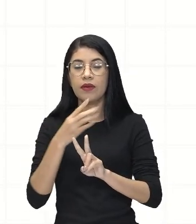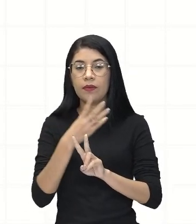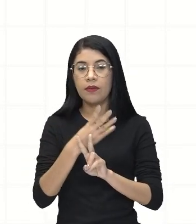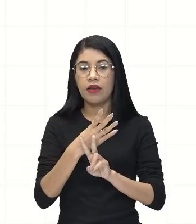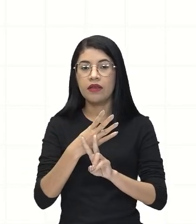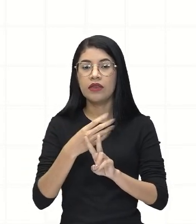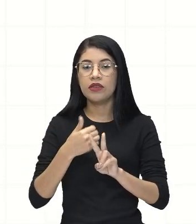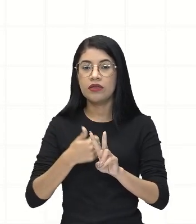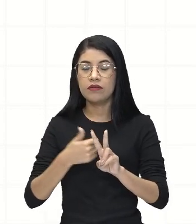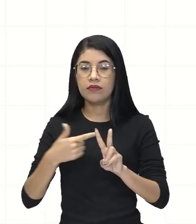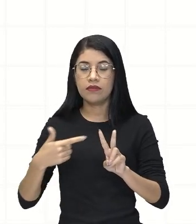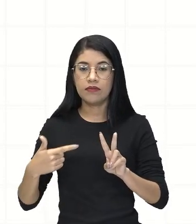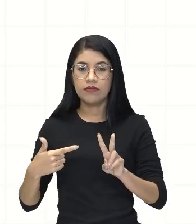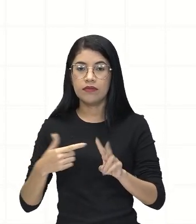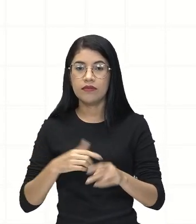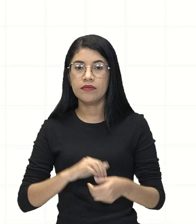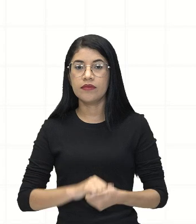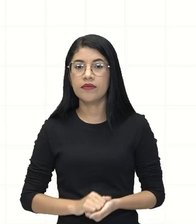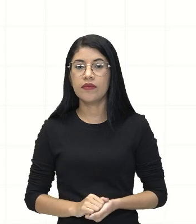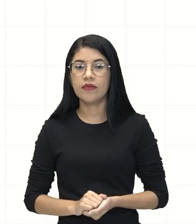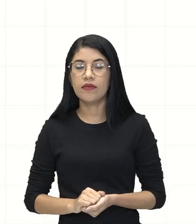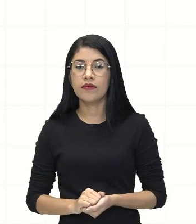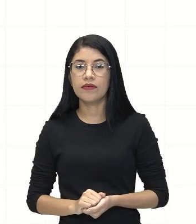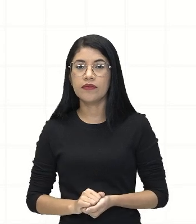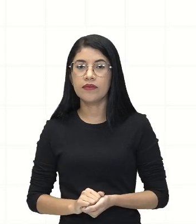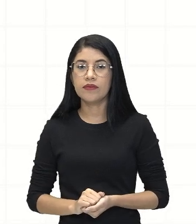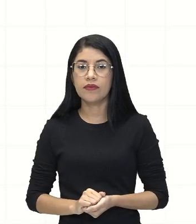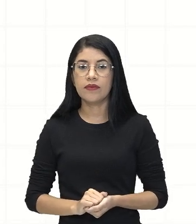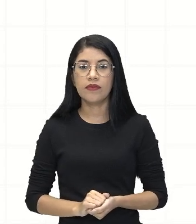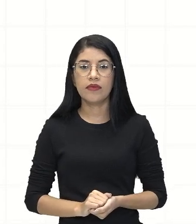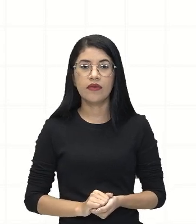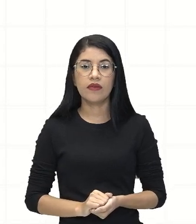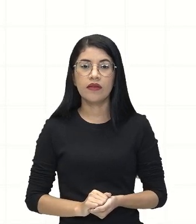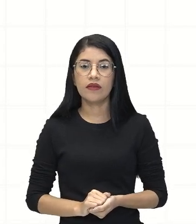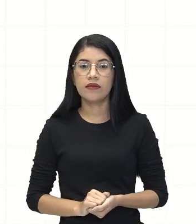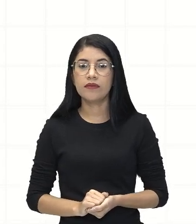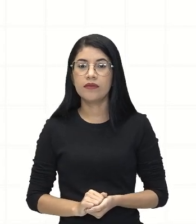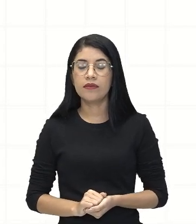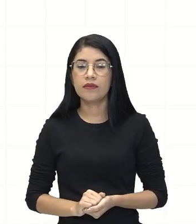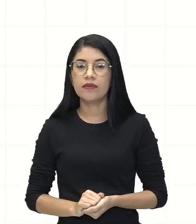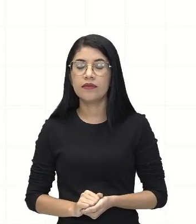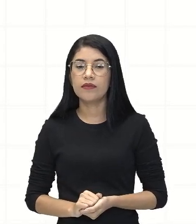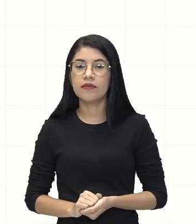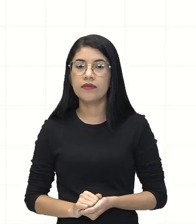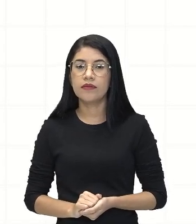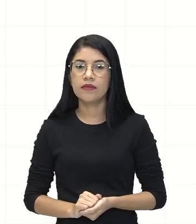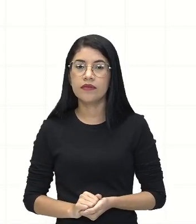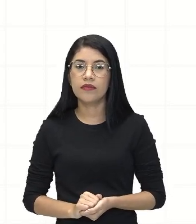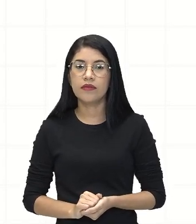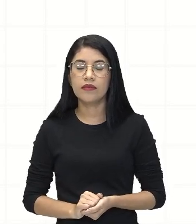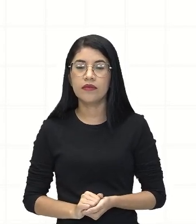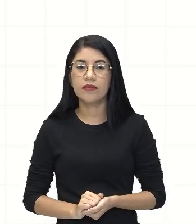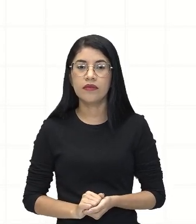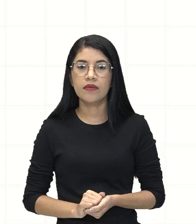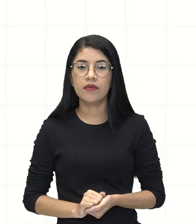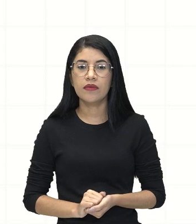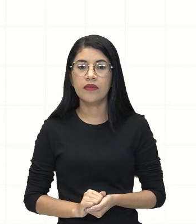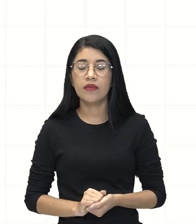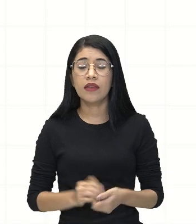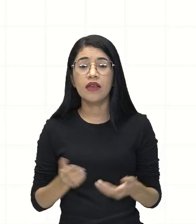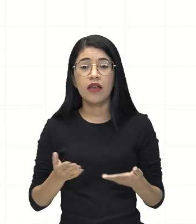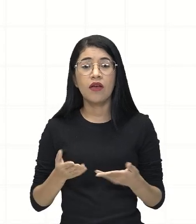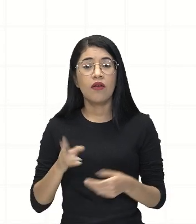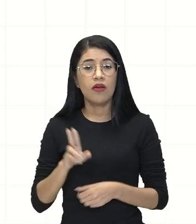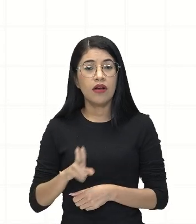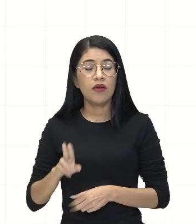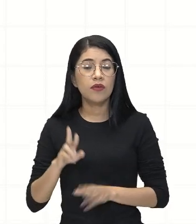quarta de 12. E agora, né, eu posso aplicar aqui, ó, a